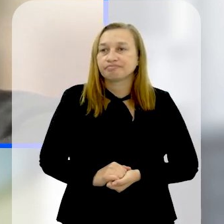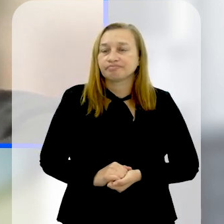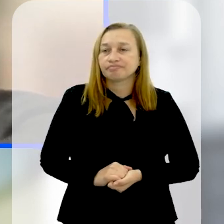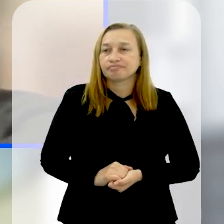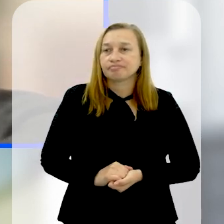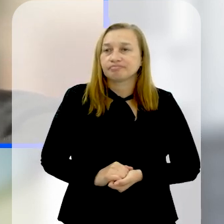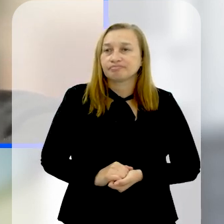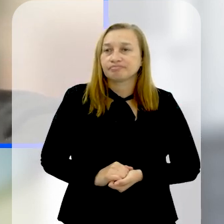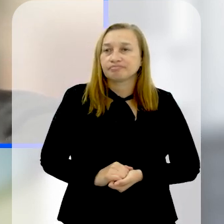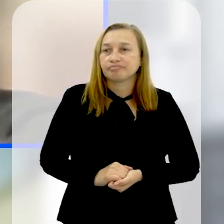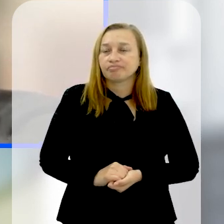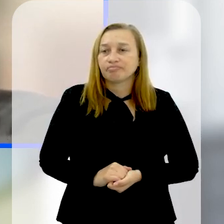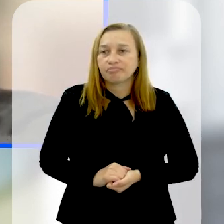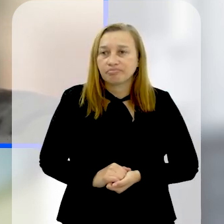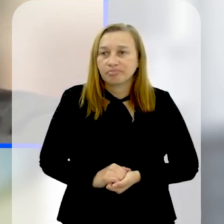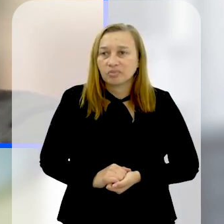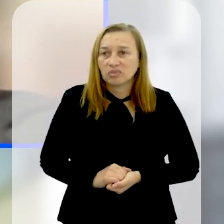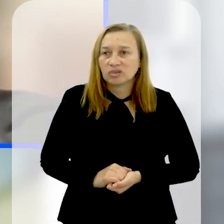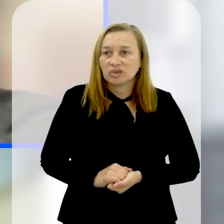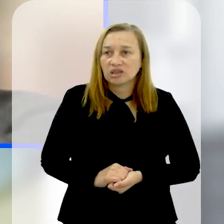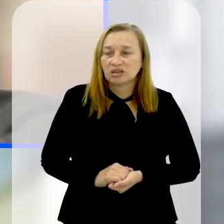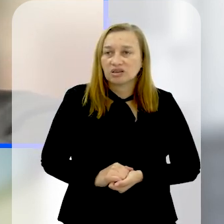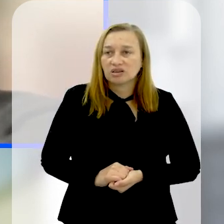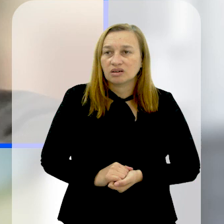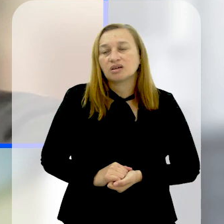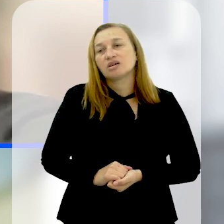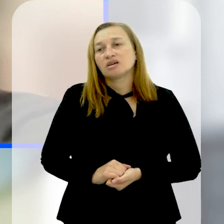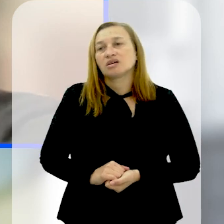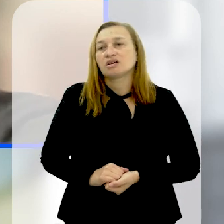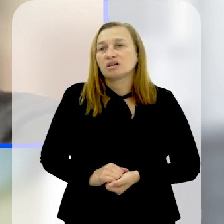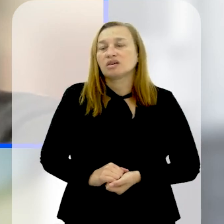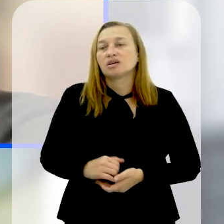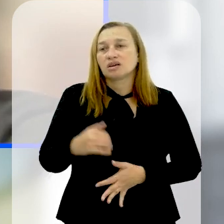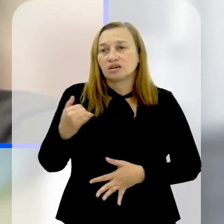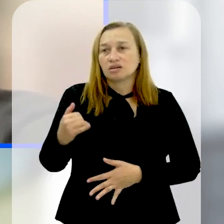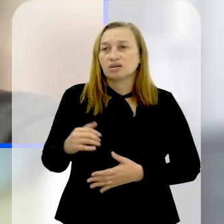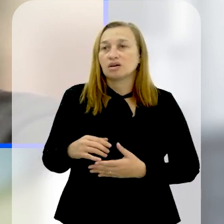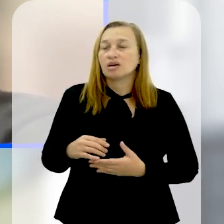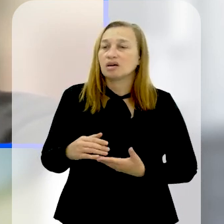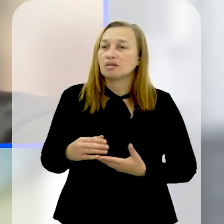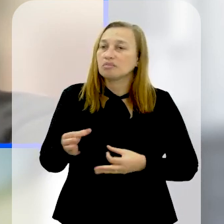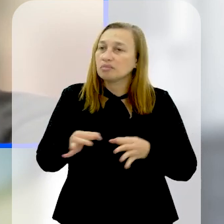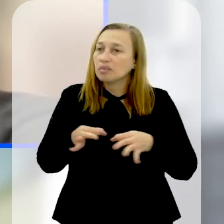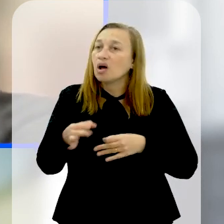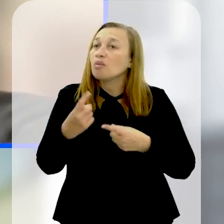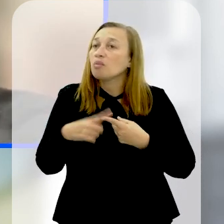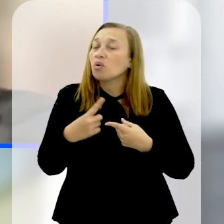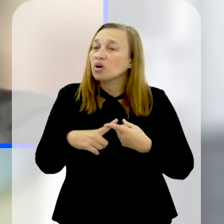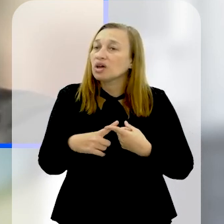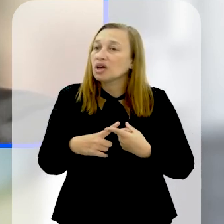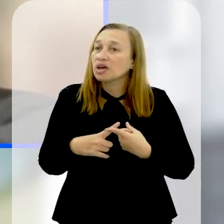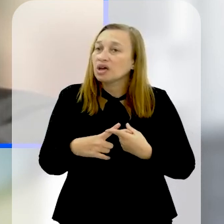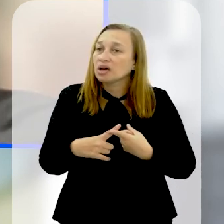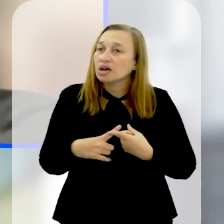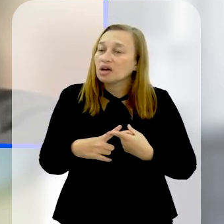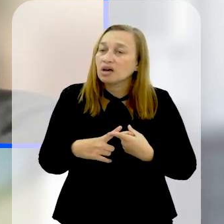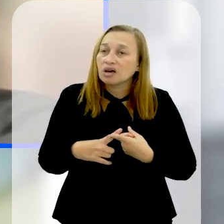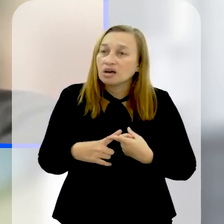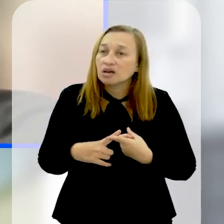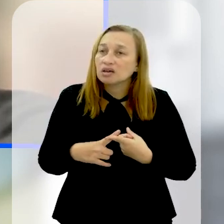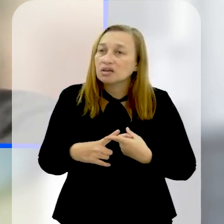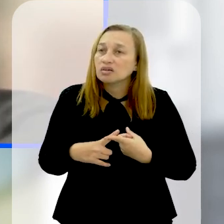Então, essa máxima, né, descasca mais, desembale menos, é perfeito, mas